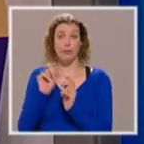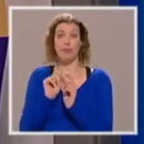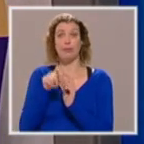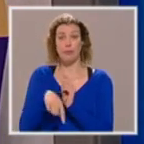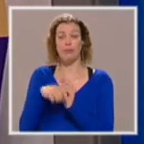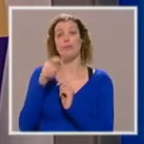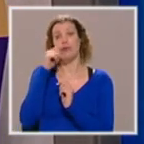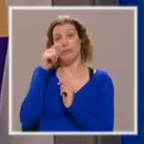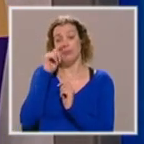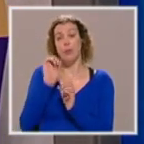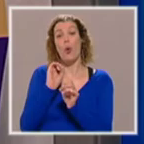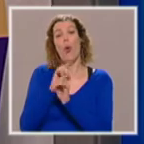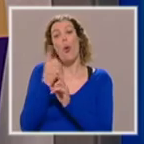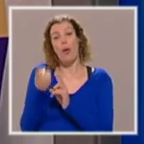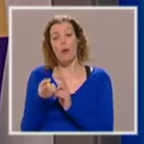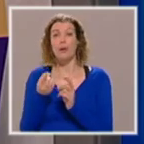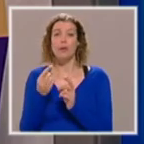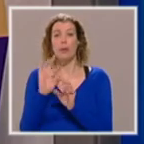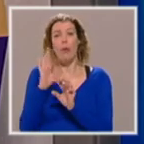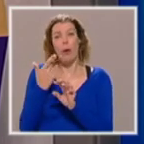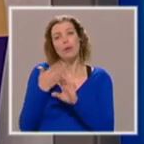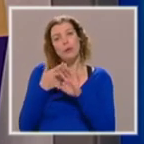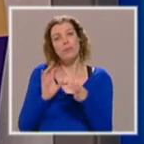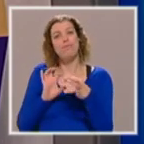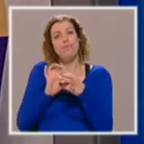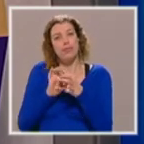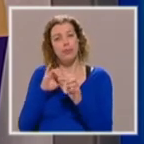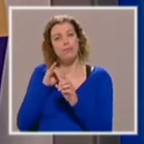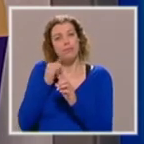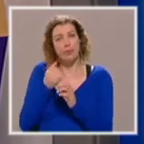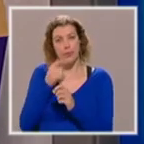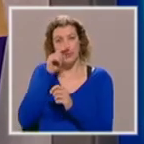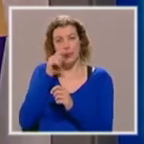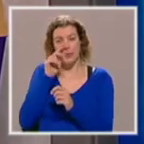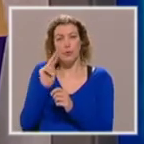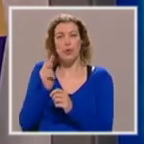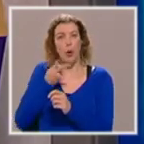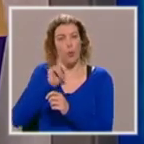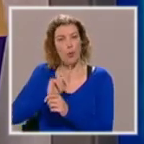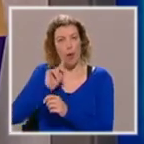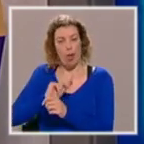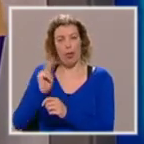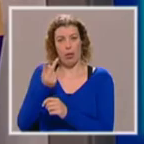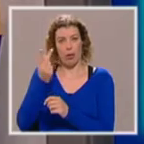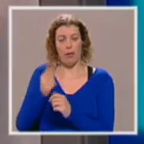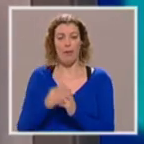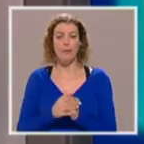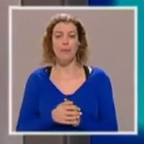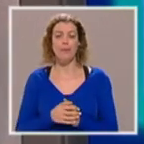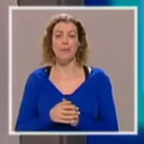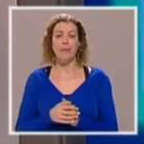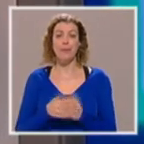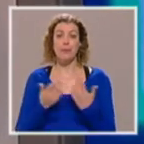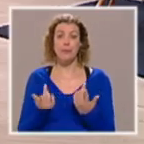urina e outro para o ato sexual, o orifício urinário e o orifício genital.